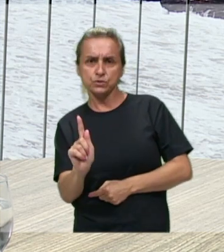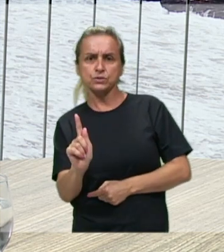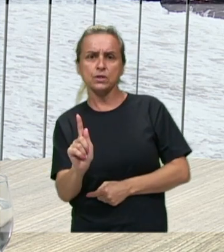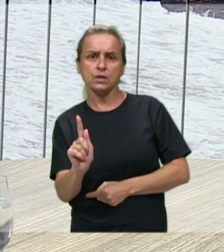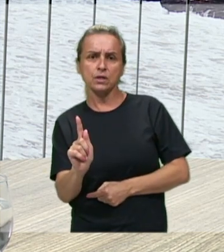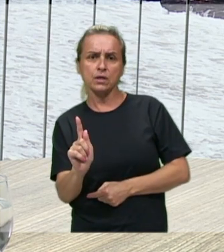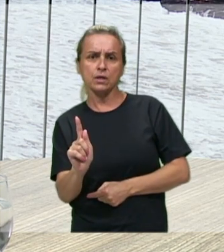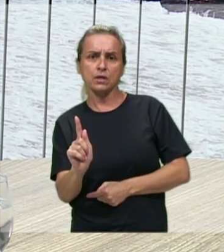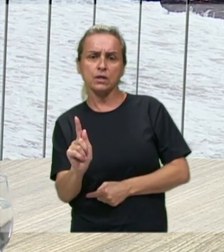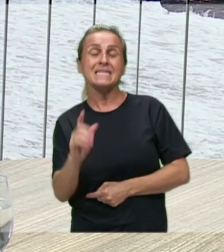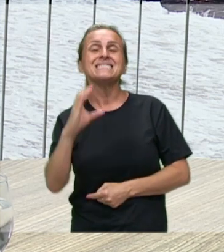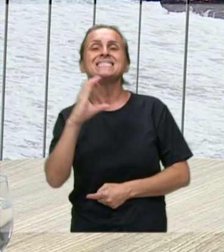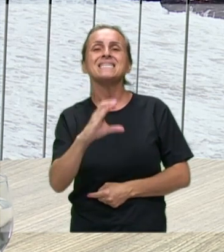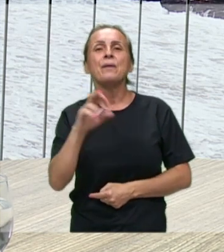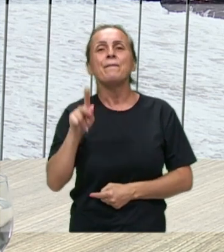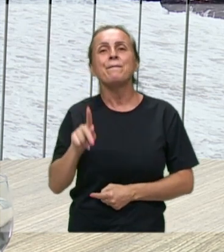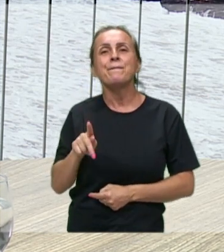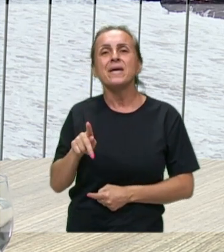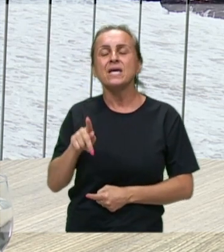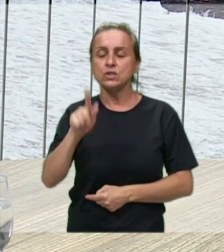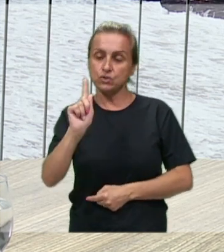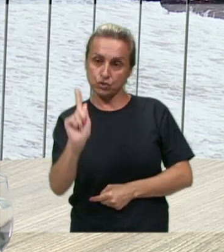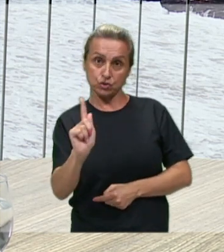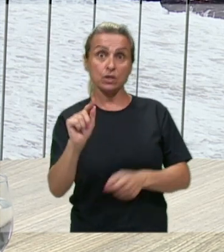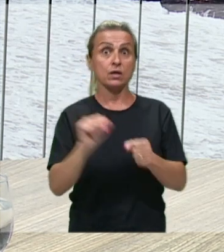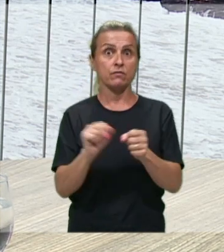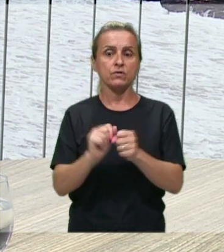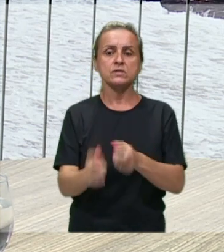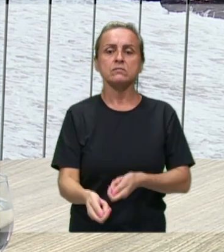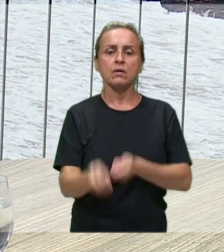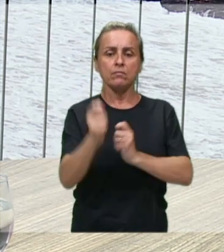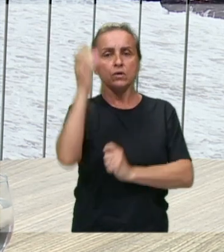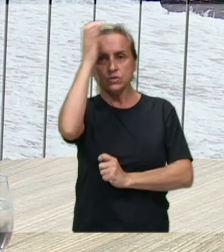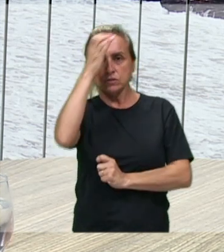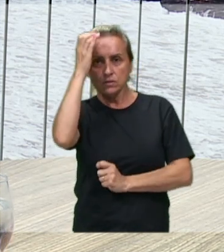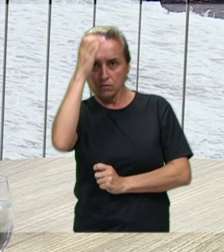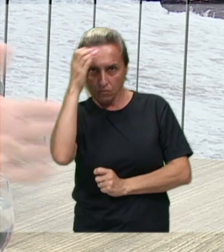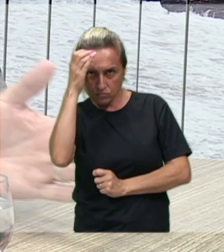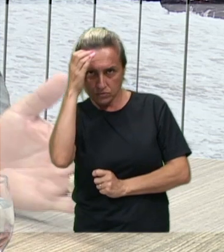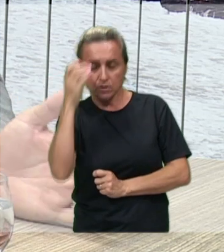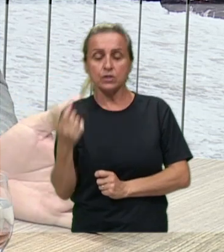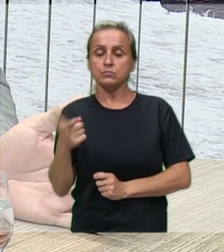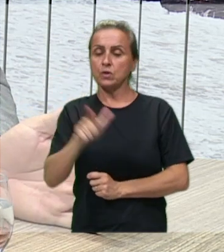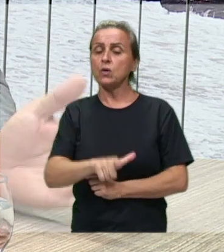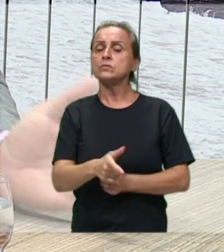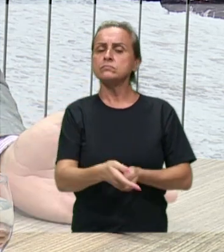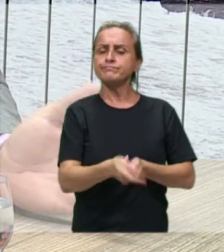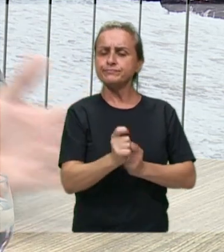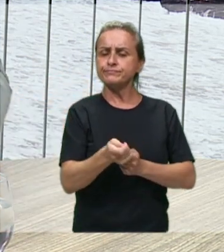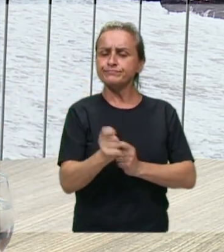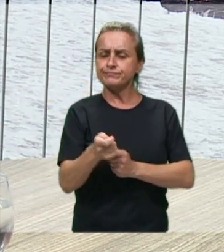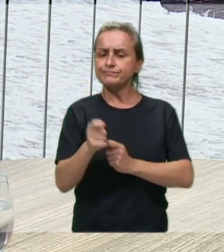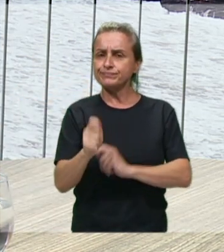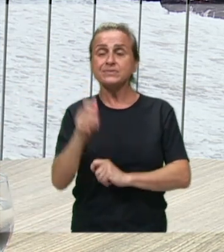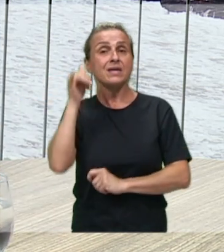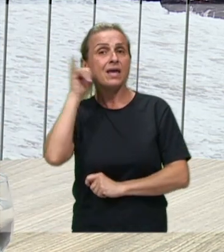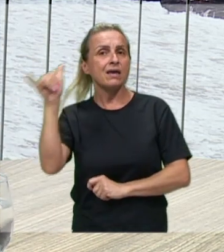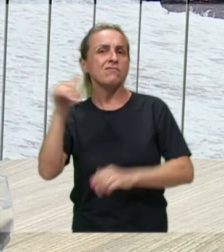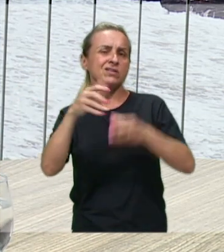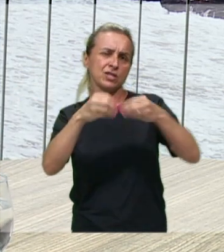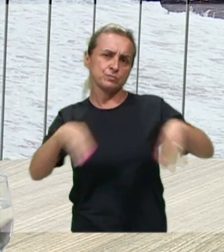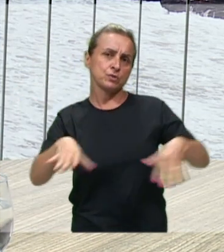pesca sustentável, uma pesca consciente para que possamos pescar sem denegrir qualquer imagem de espécies